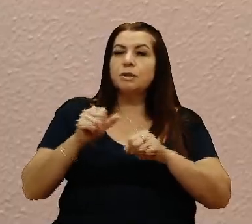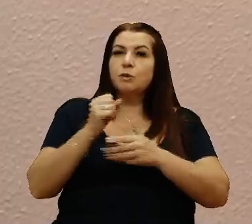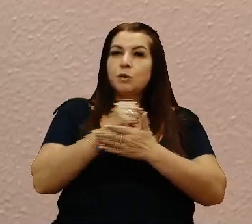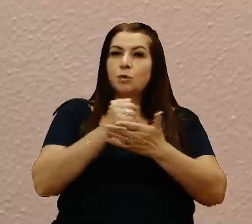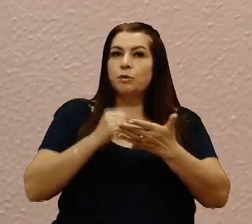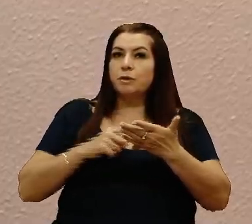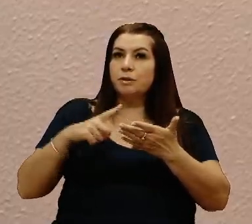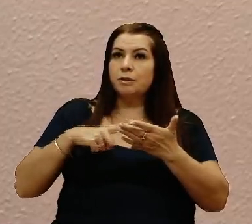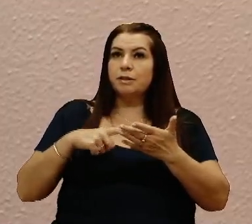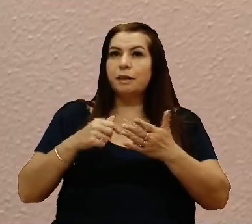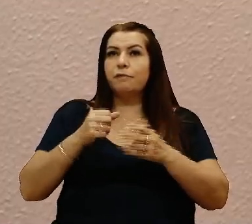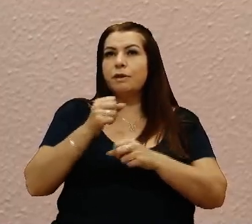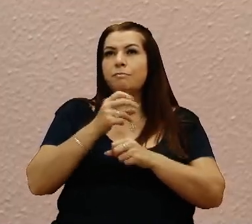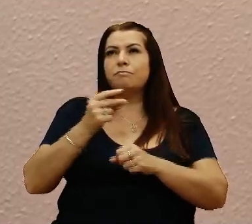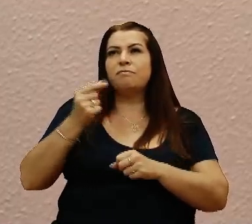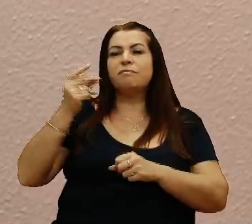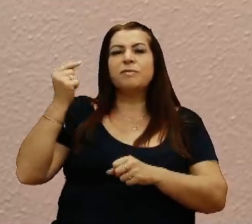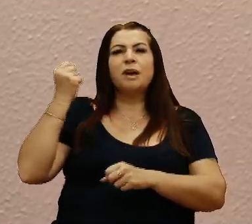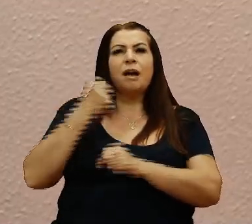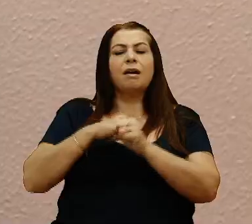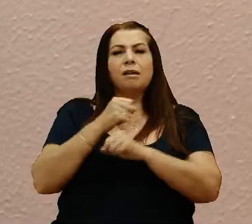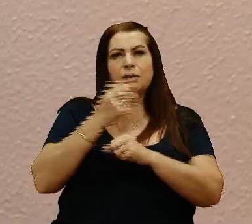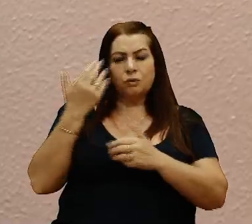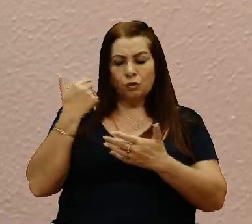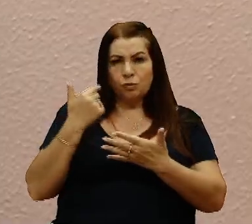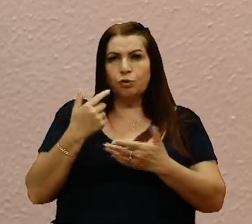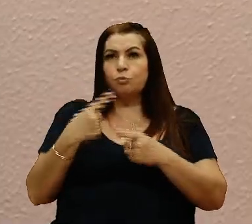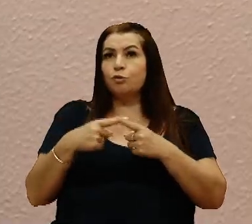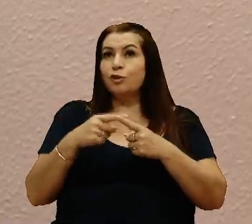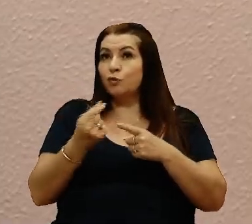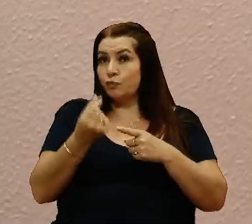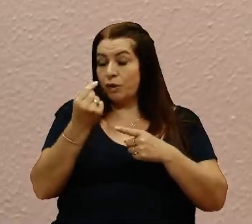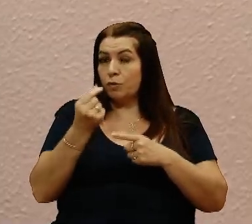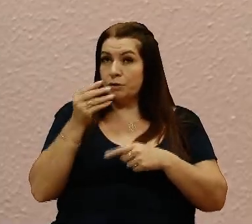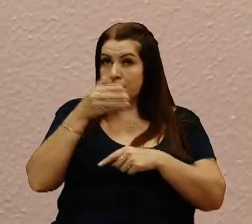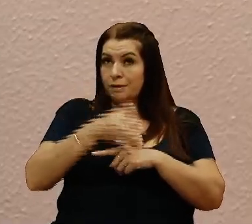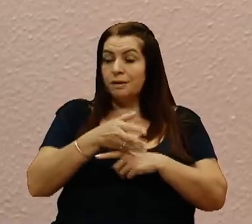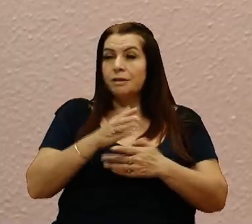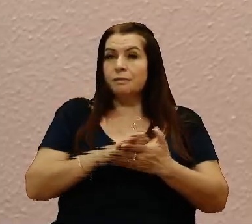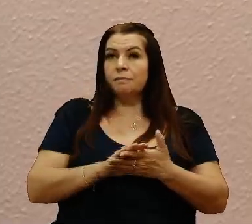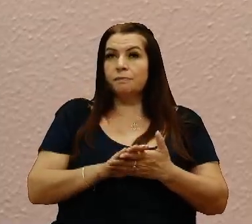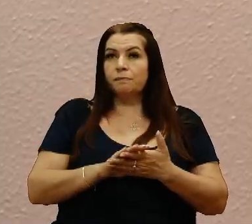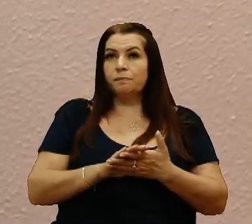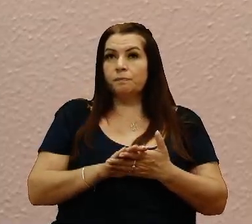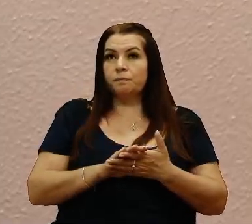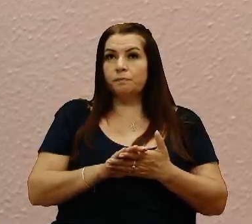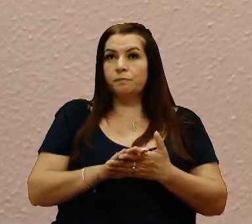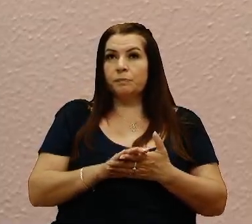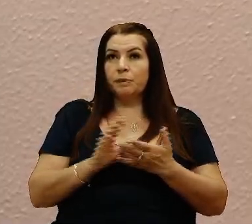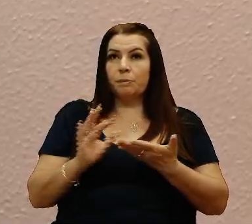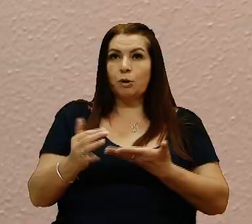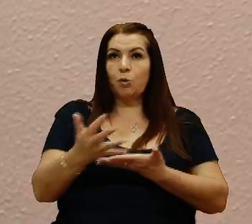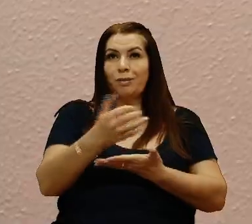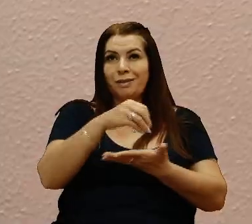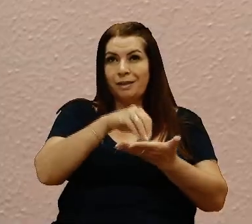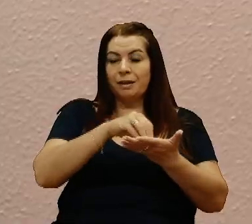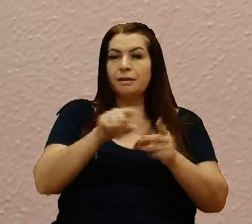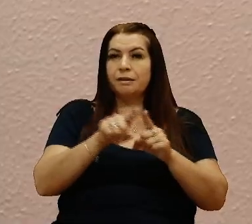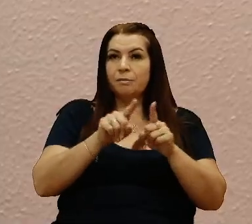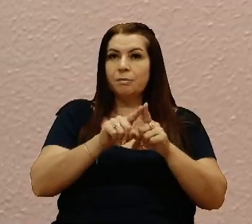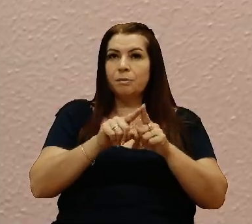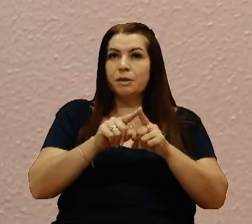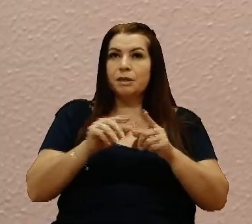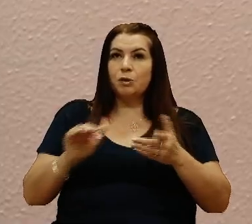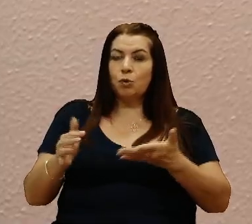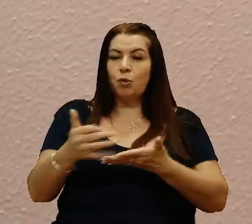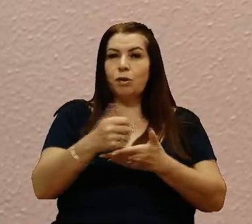há anos, né, porque os valores que entram, né, que entravam para a Codeca naquele momento, inclusive de coletas de lixo, a gente sabe que